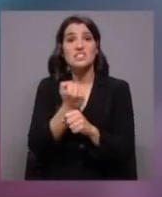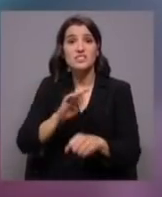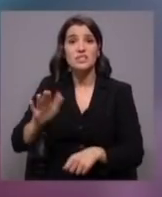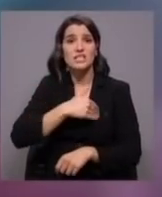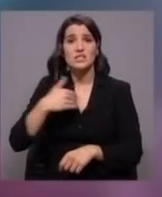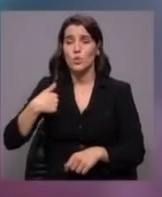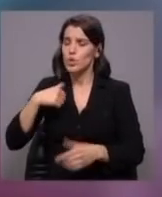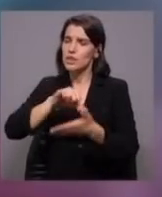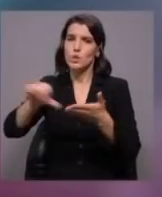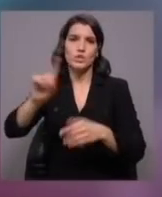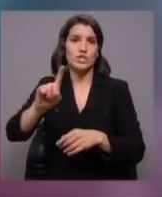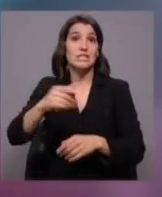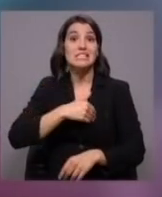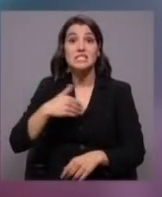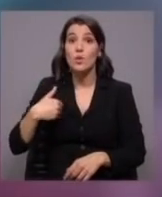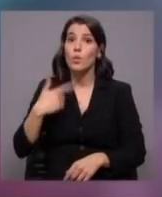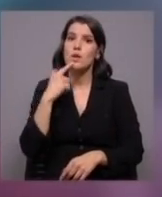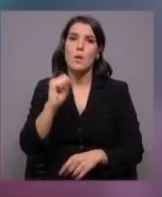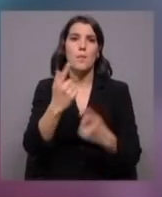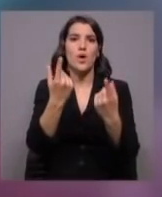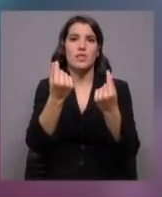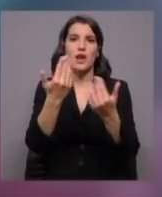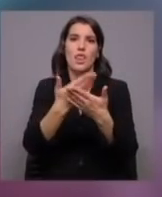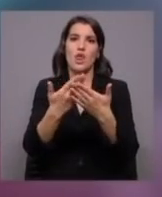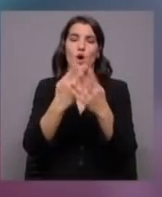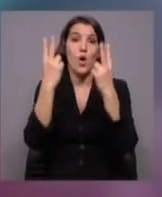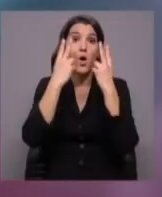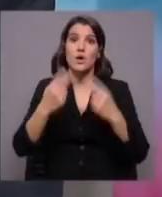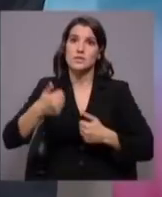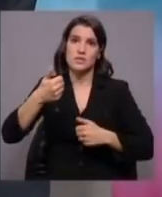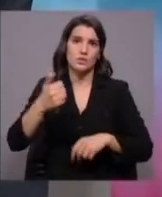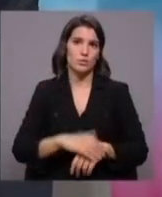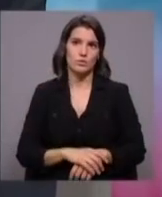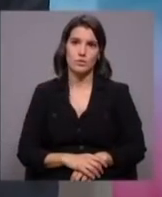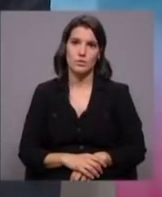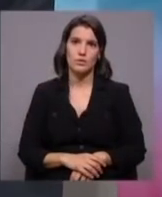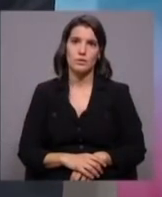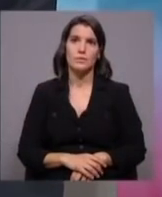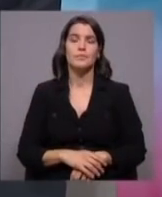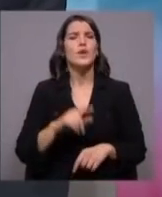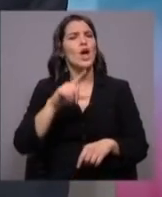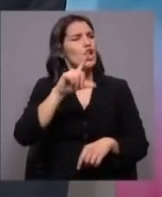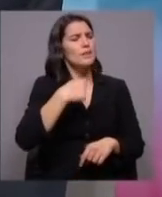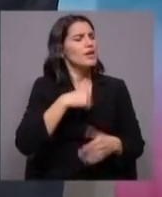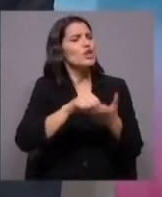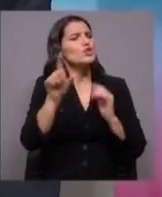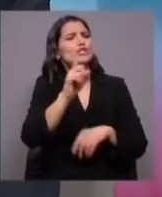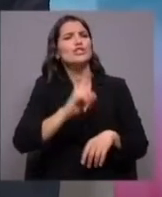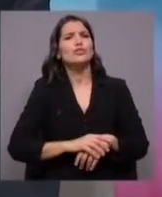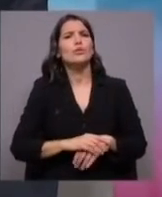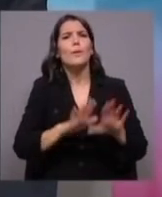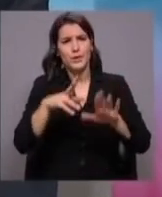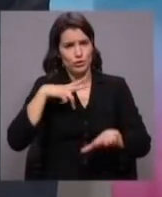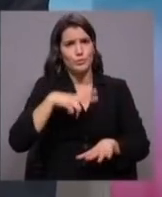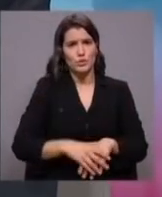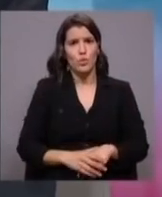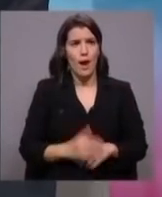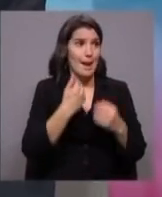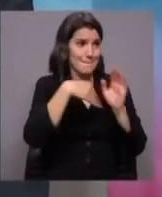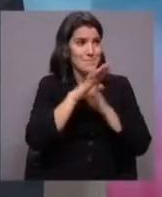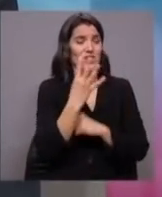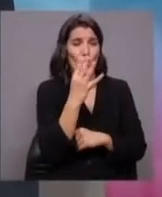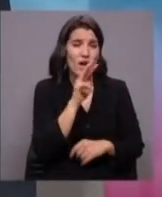Saúde. A saúde não pode ser... Também não desisto do Serviço Nacional de Saúde, só que neste momento há em Portugal mais de 4 milhões